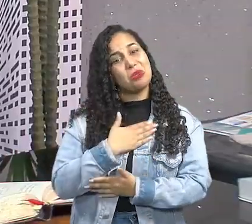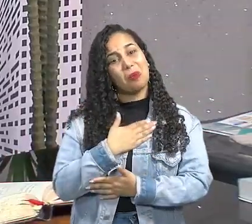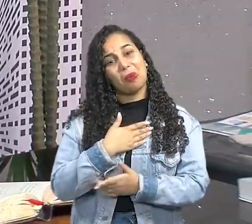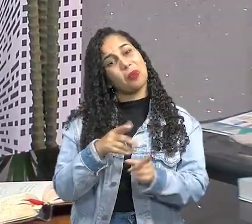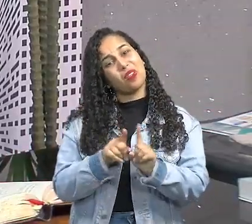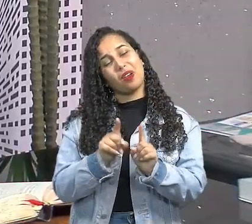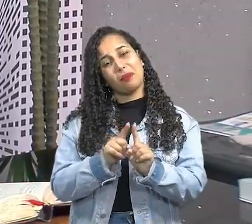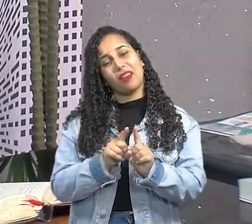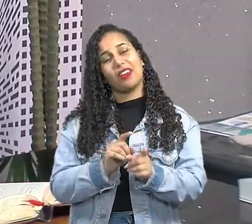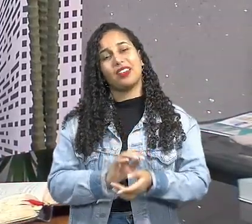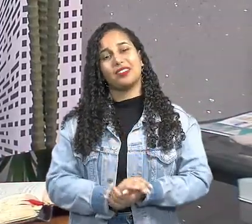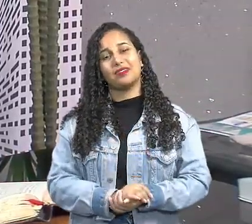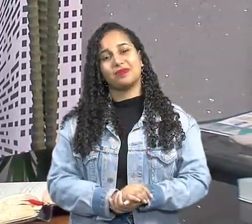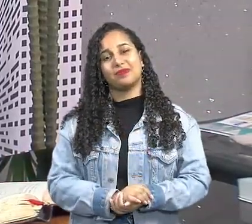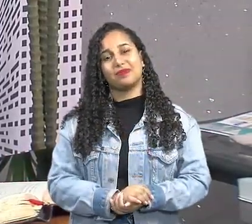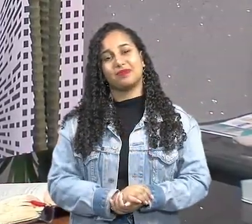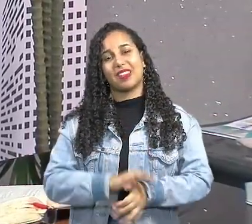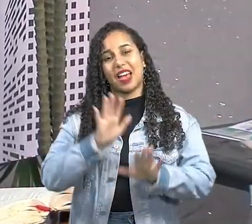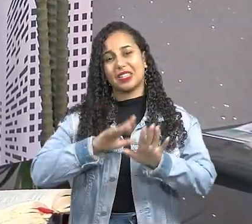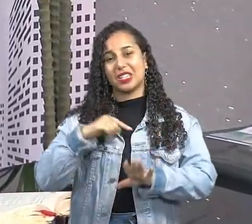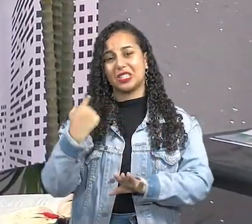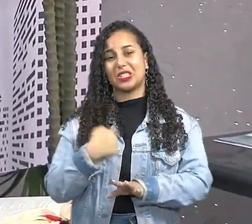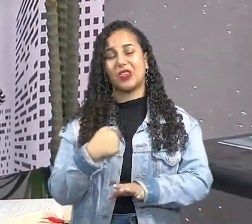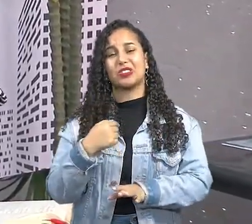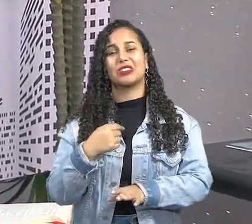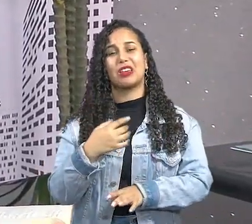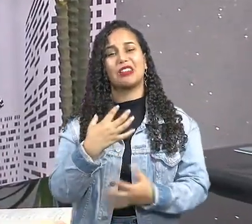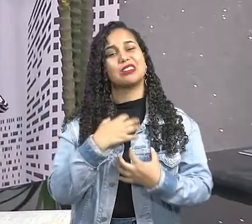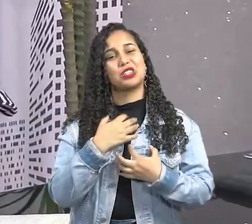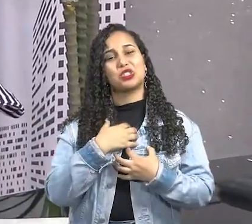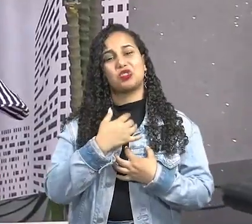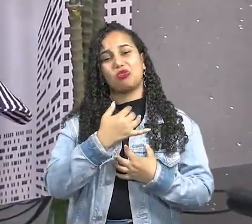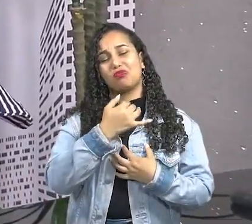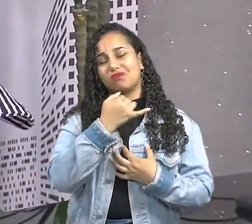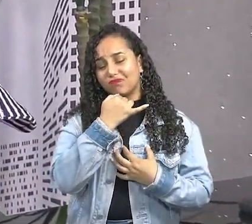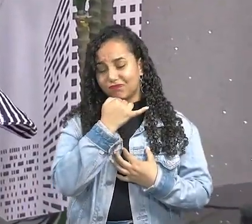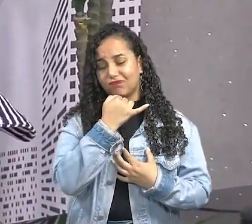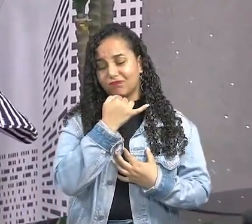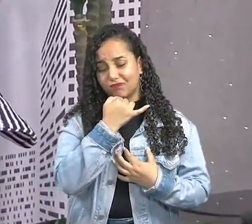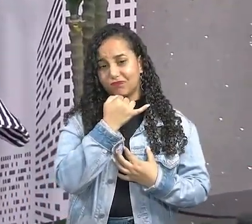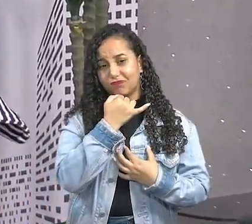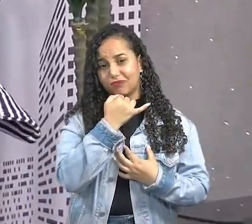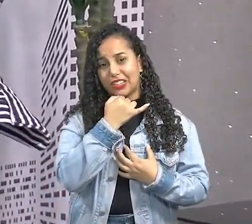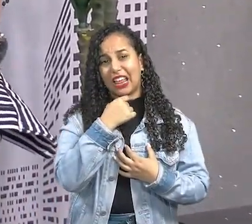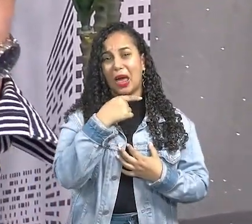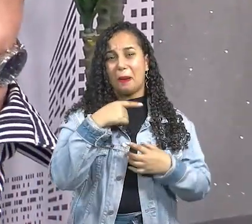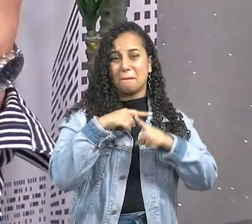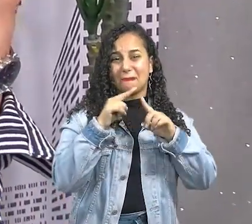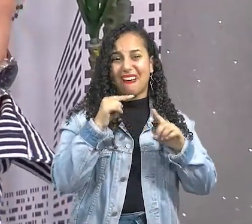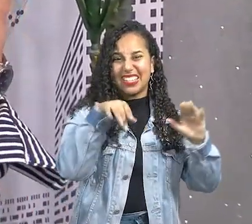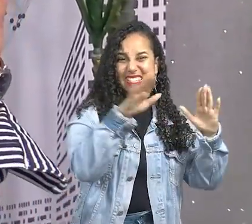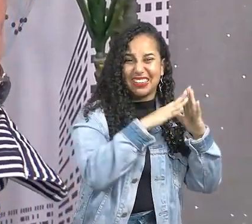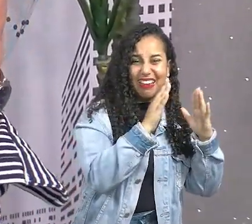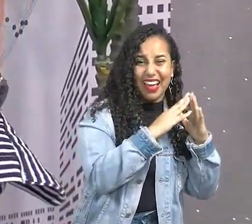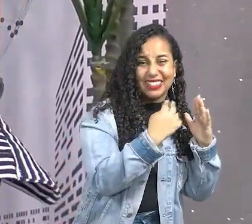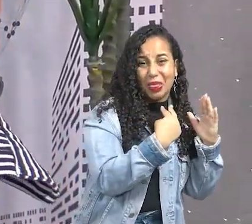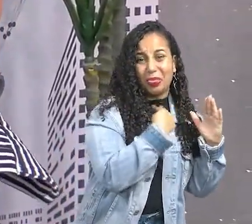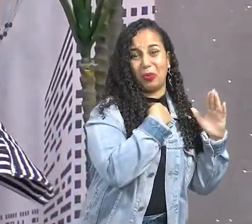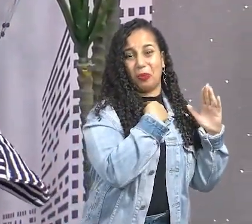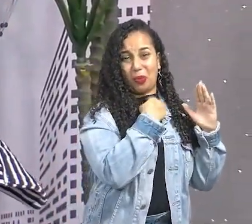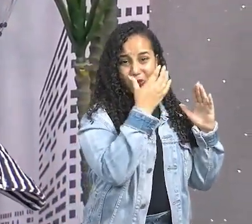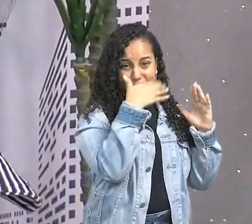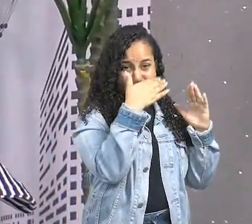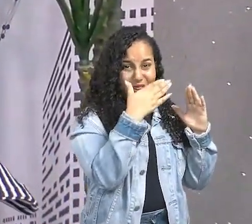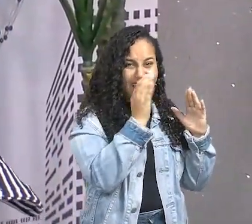isso acontece comigo também, né? Nós ficamos muitas vezes tristes e na nossa casa não podemos chorar,